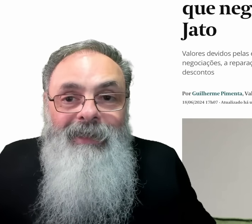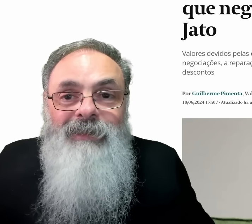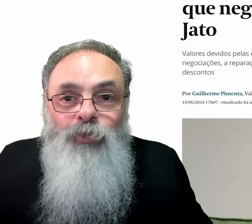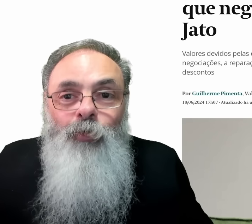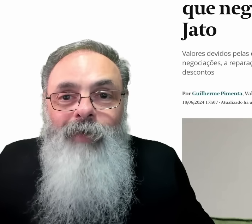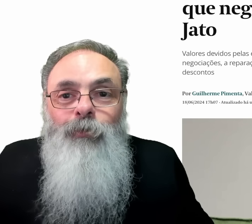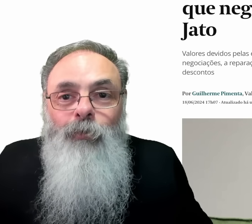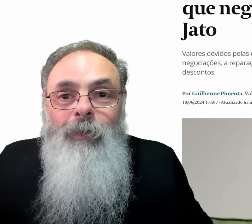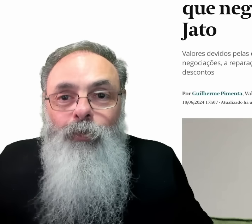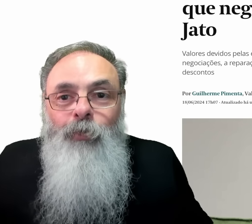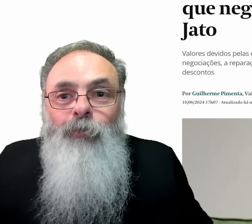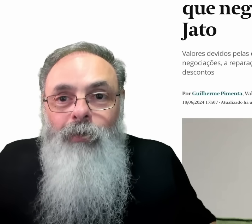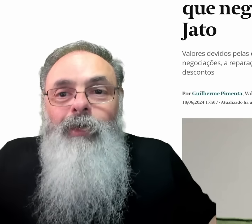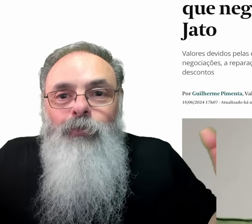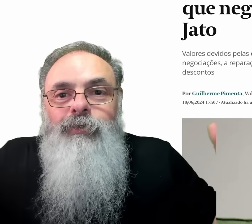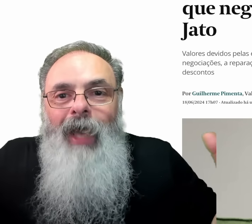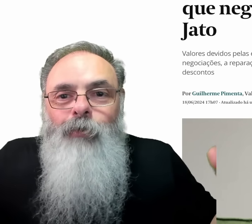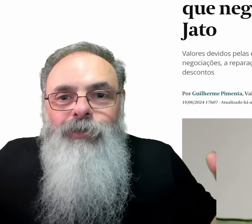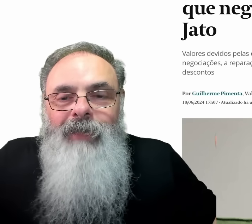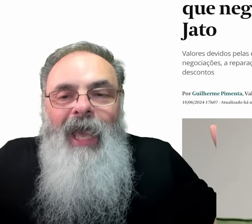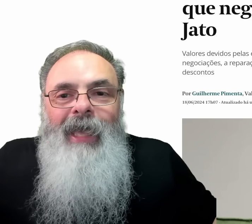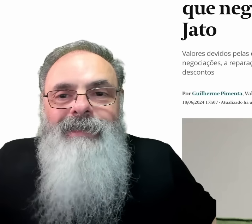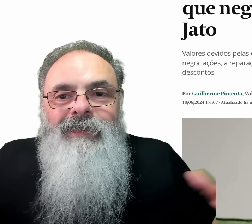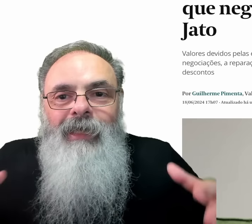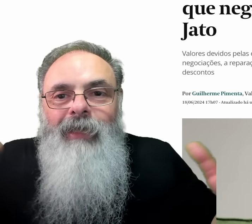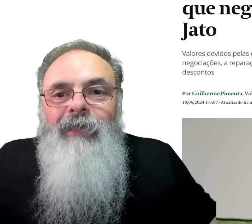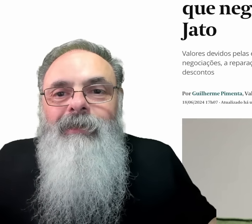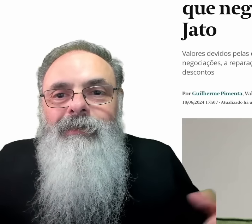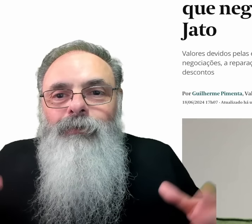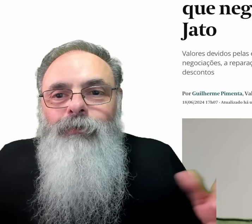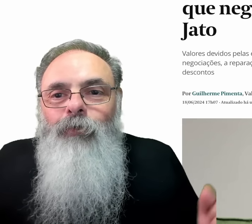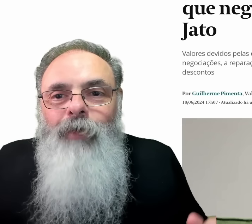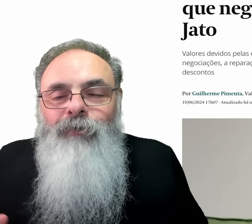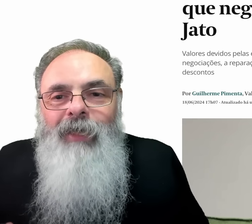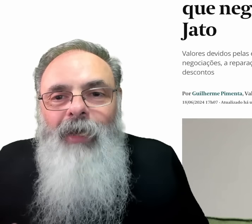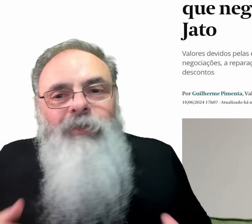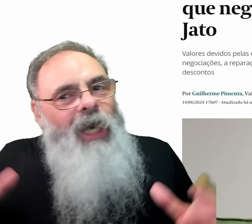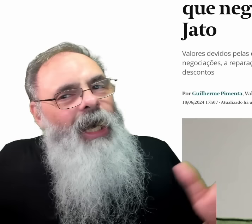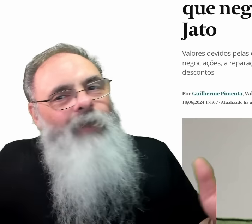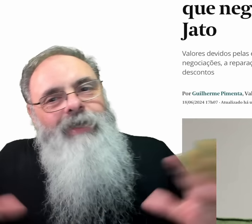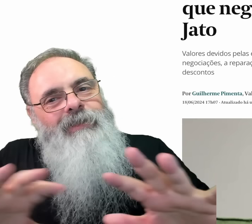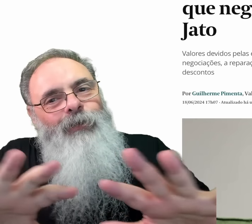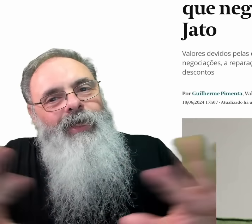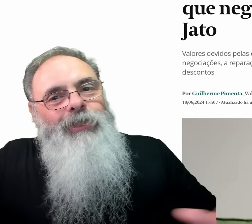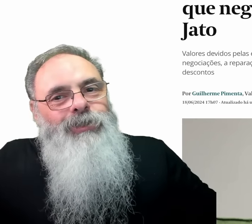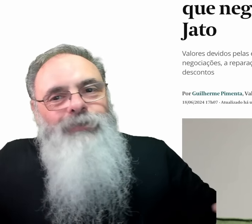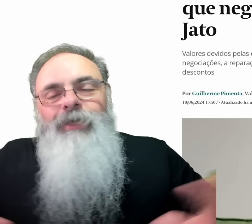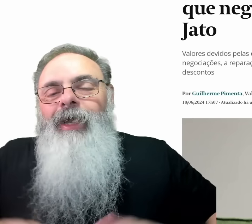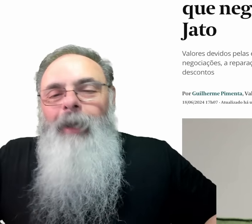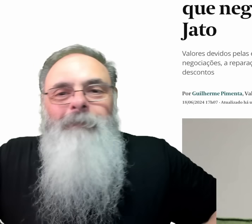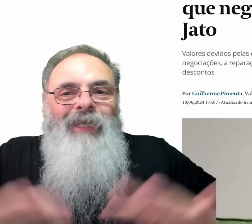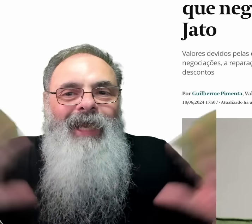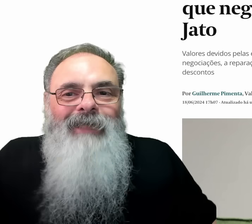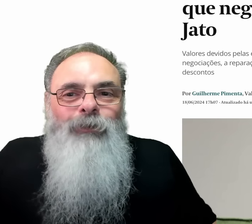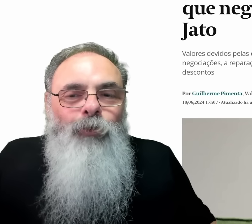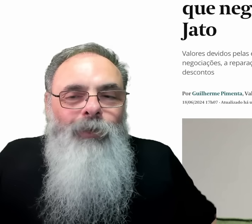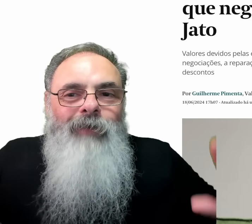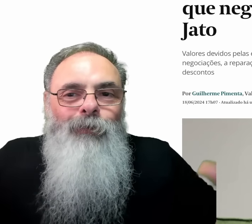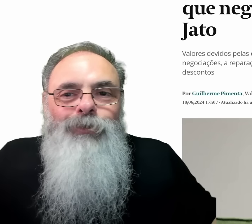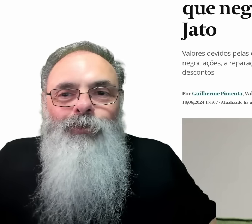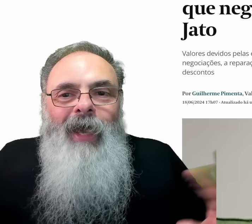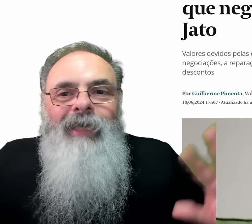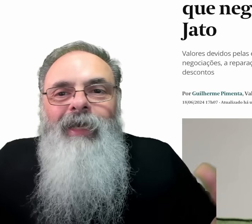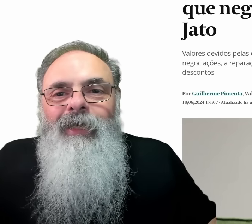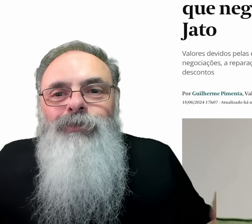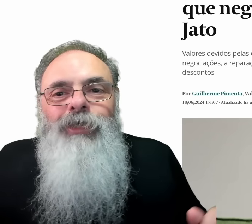sindicalistas que o governo Lula botou no nos cargos de dasas aí na na no governo federal não esses estão garantidos a a pelegada do Lula